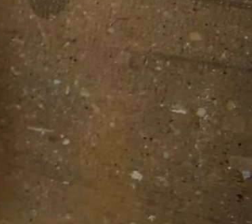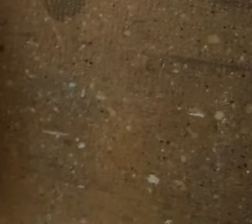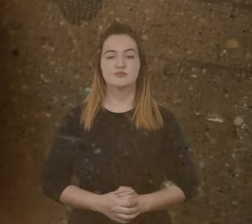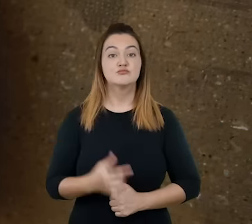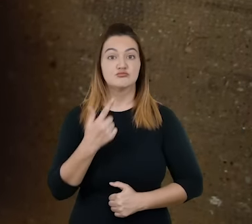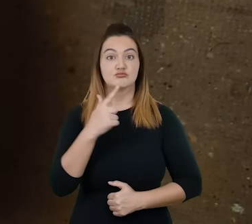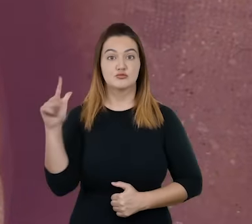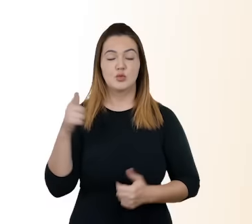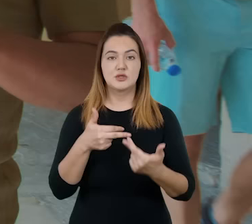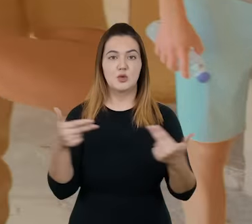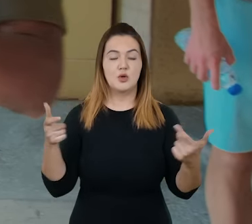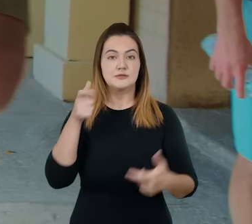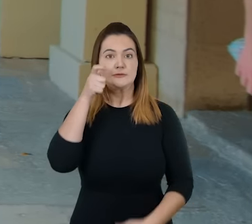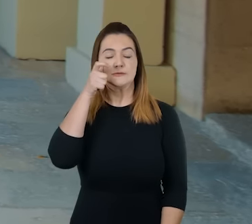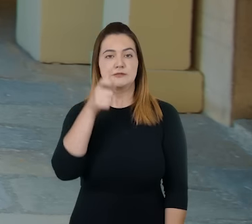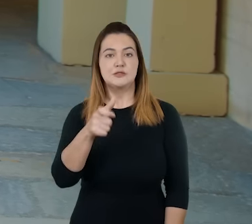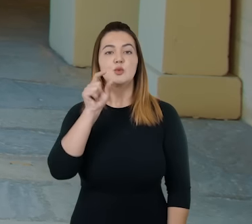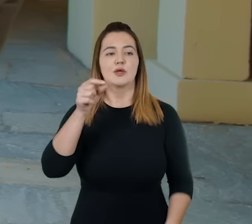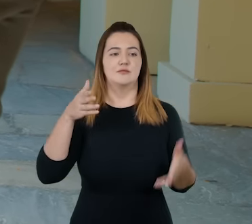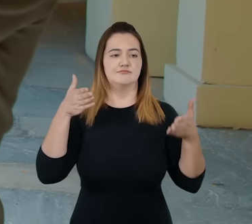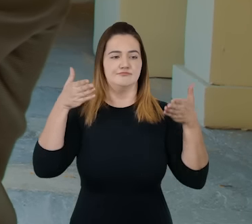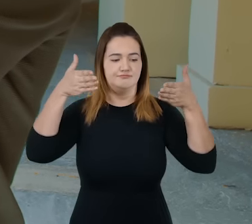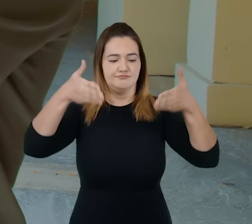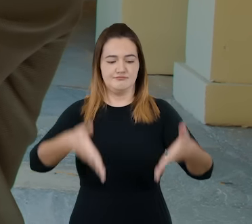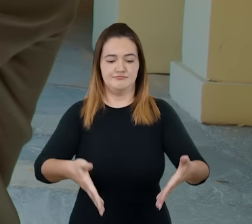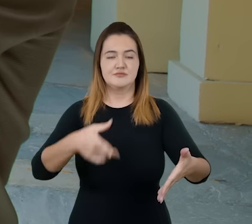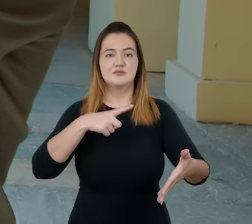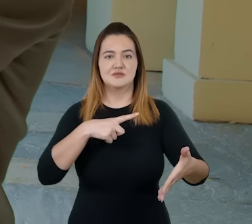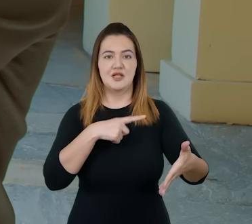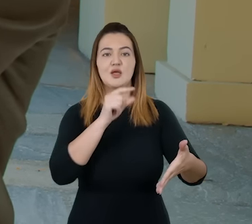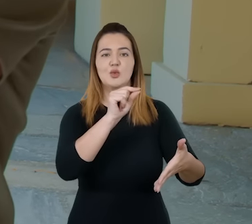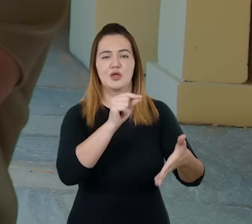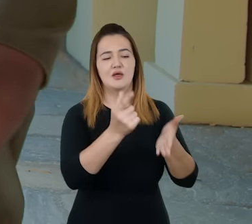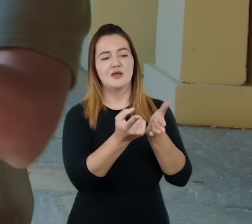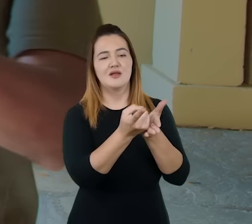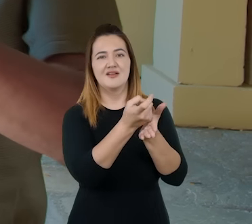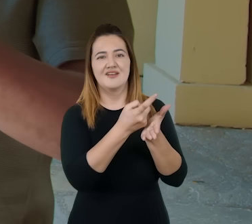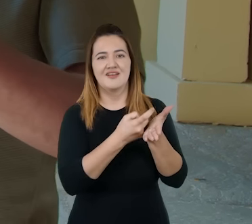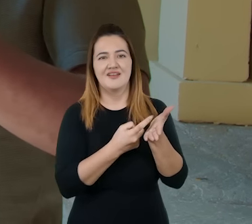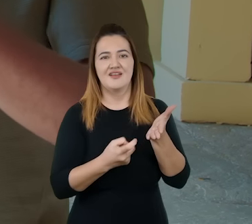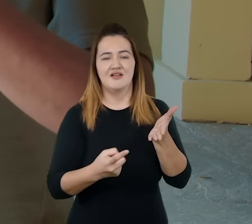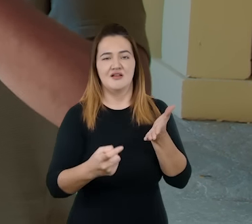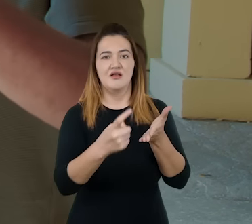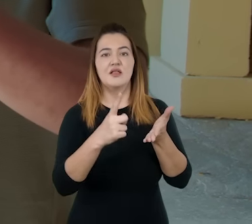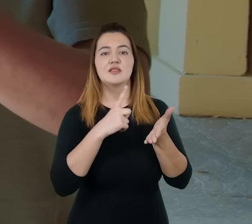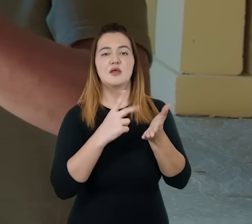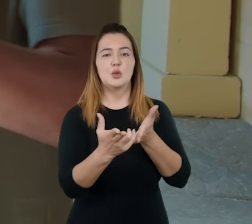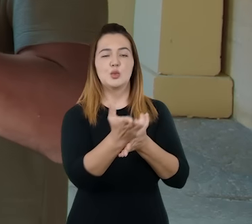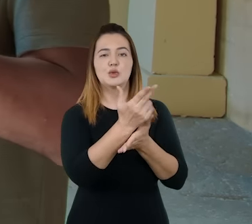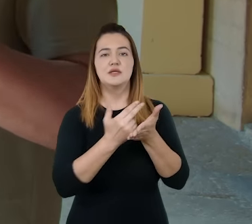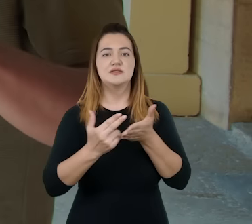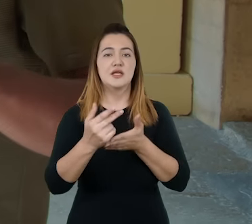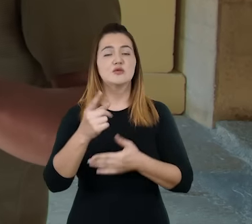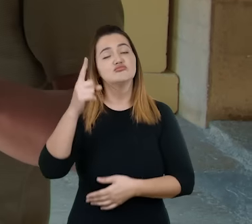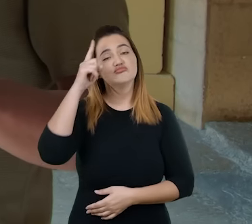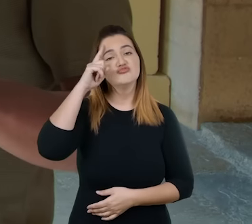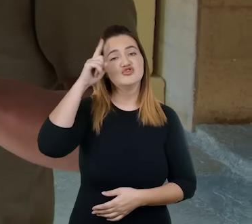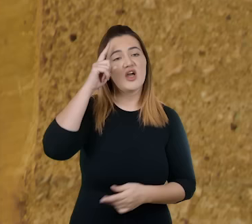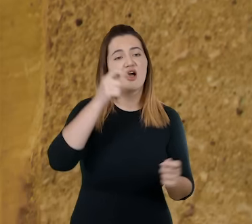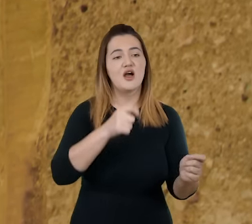Um outro ponto que me chama a atenção é essa lápide aqui, este relevo, que traz uma cena diária comum